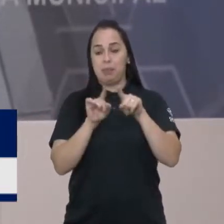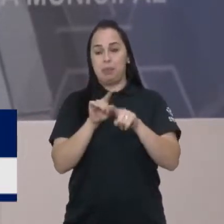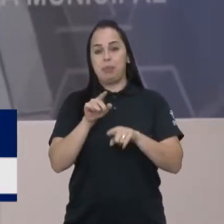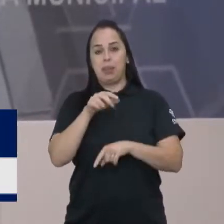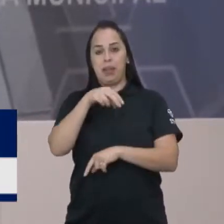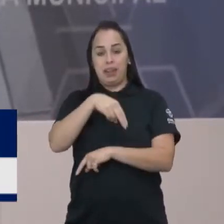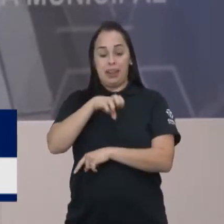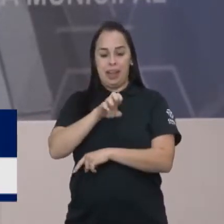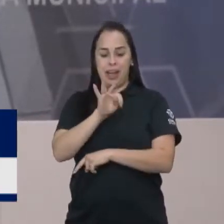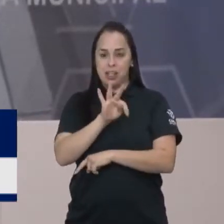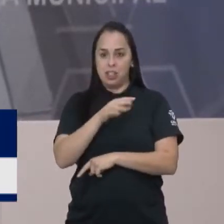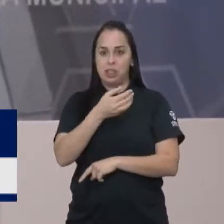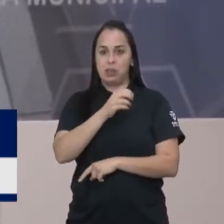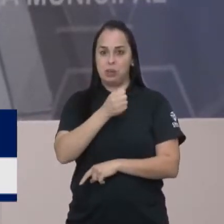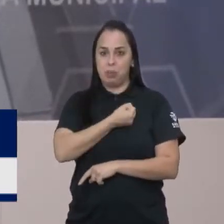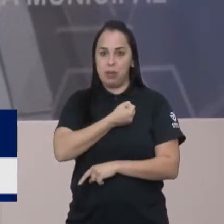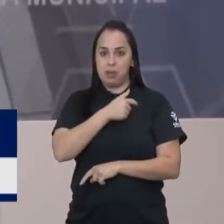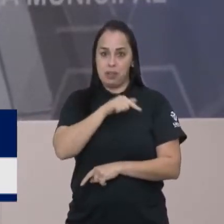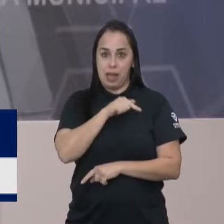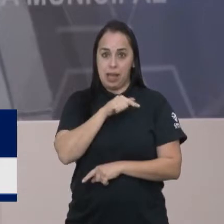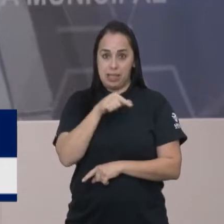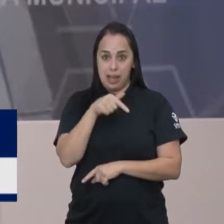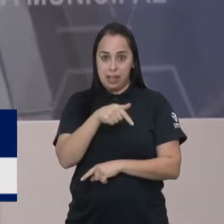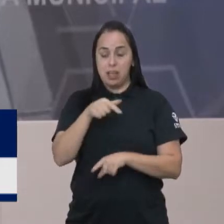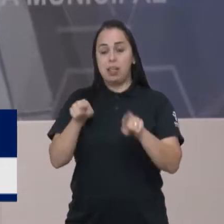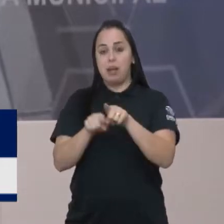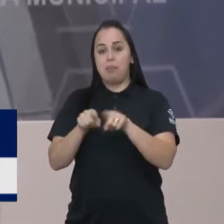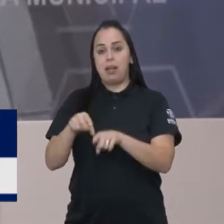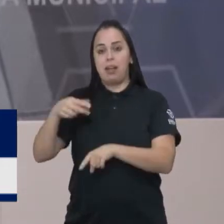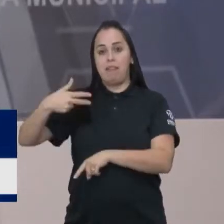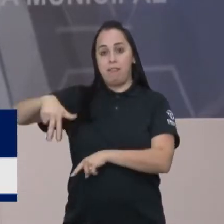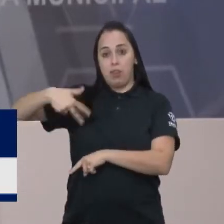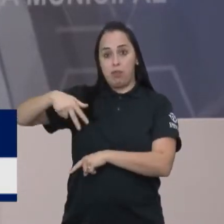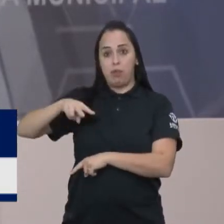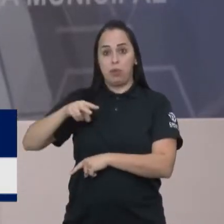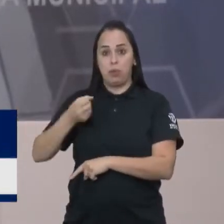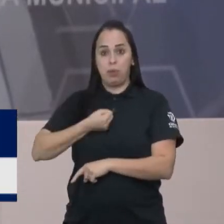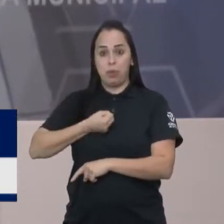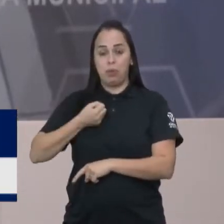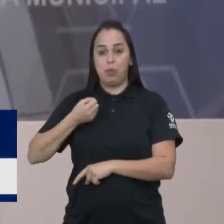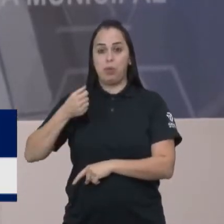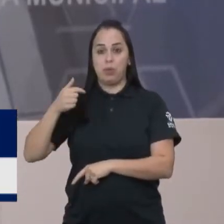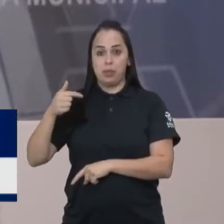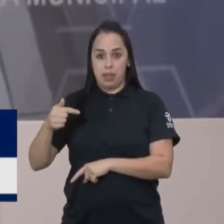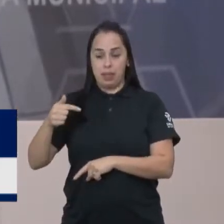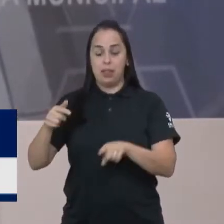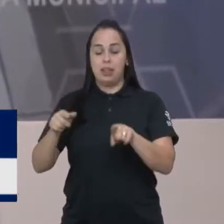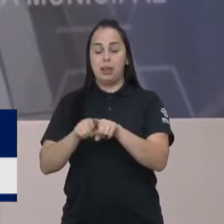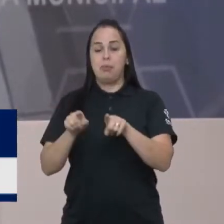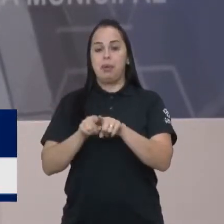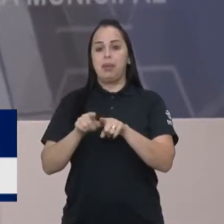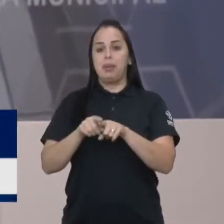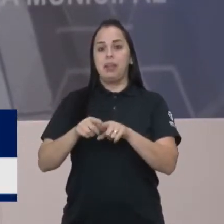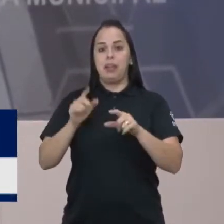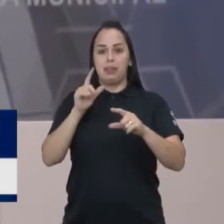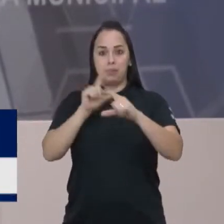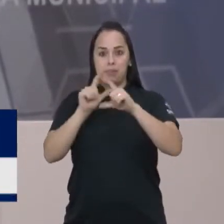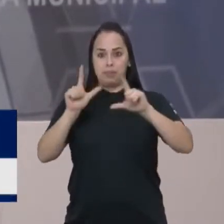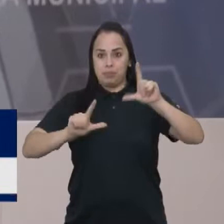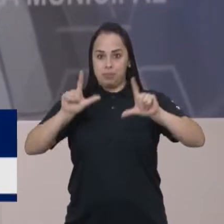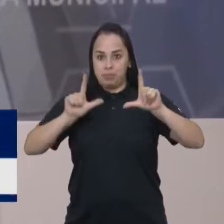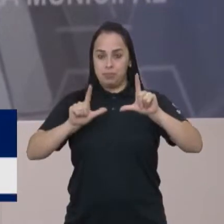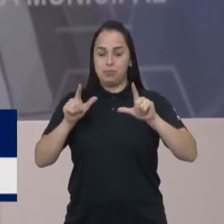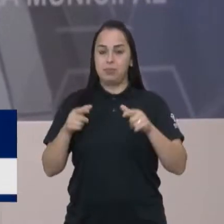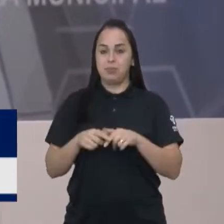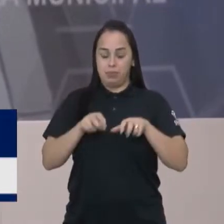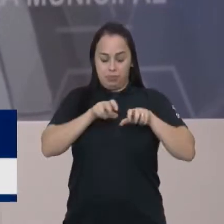da Vivo, assim como no site e nas redes sociais da Câmara Municipal. Passaremos à composição da mesa, que